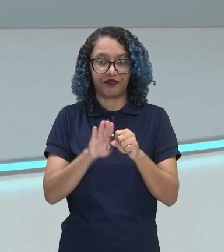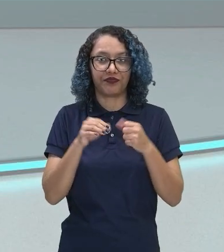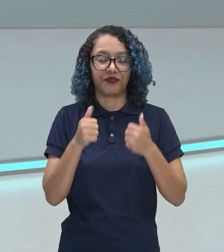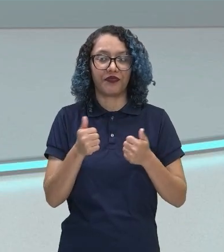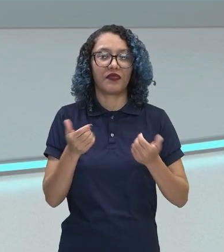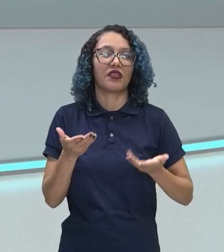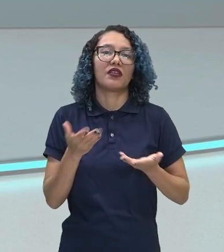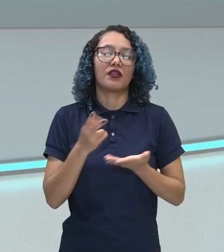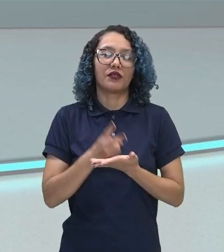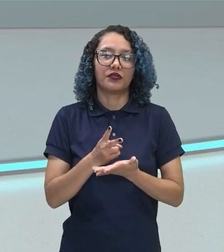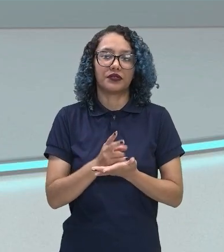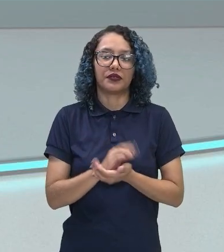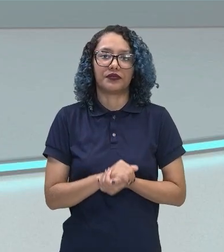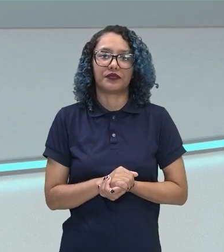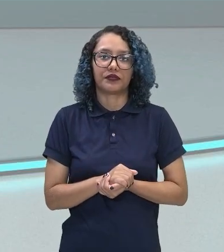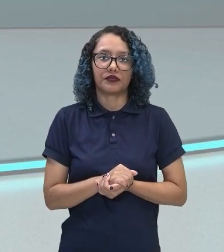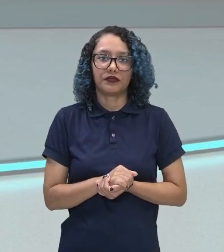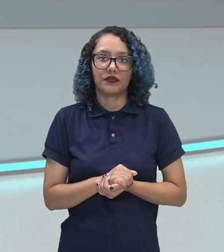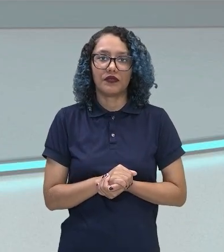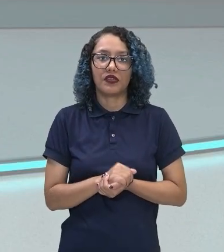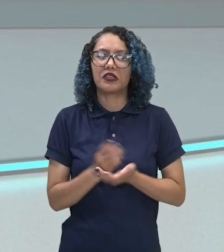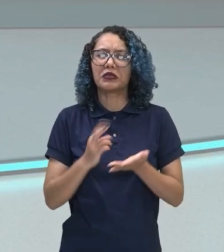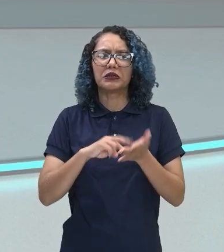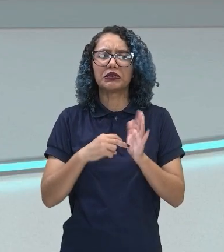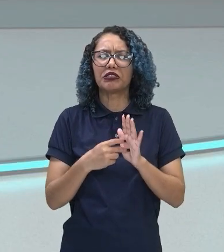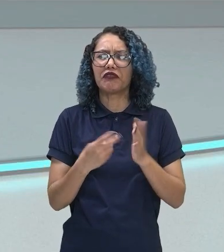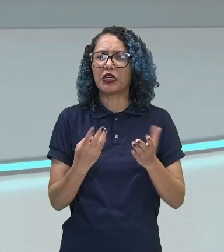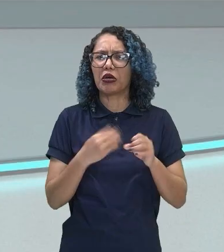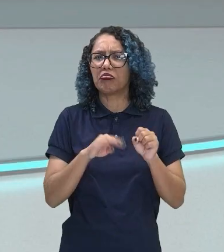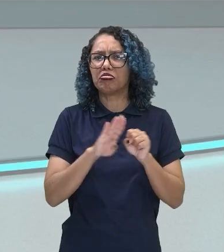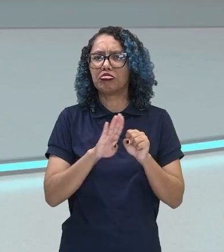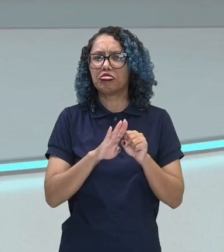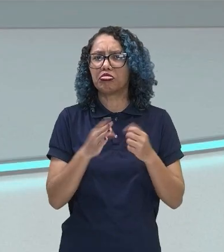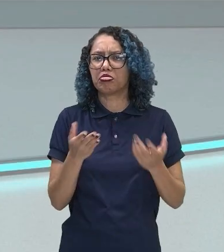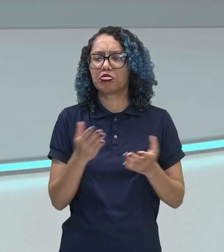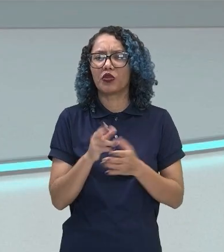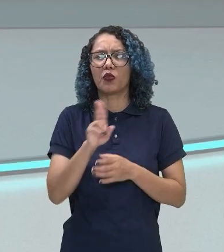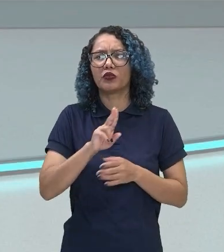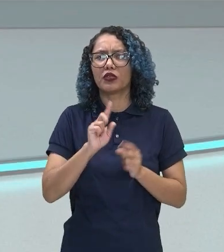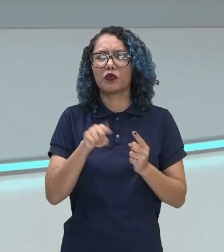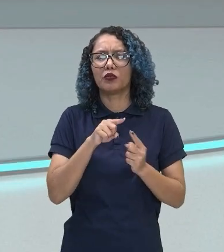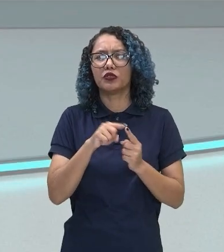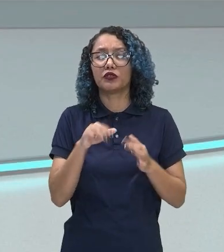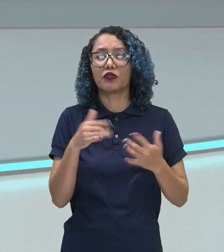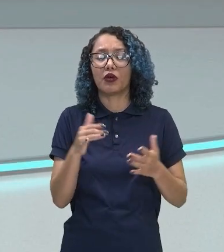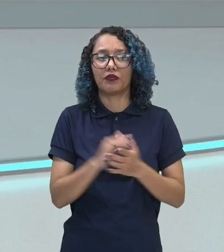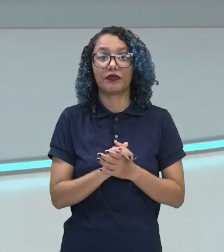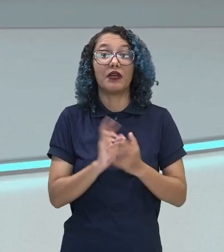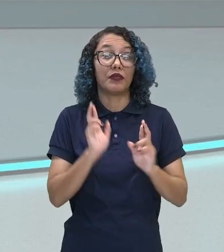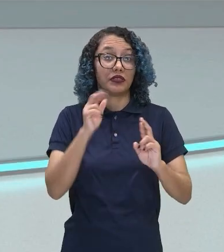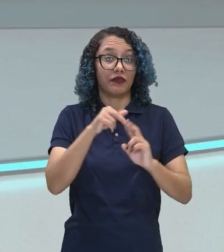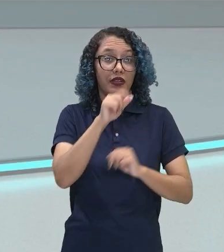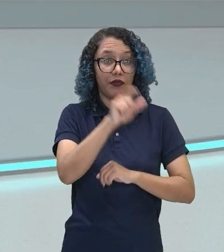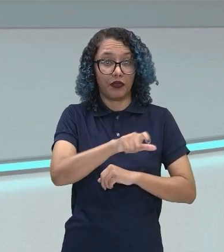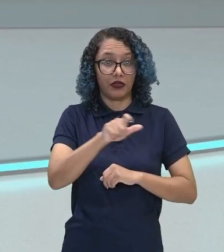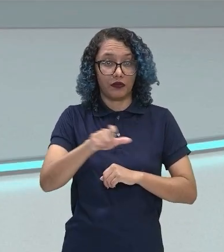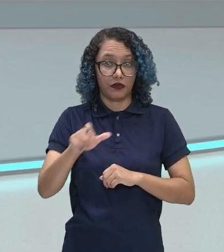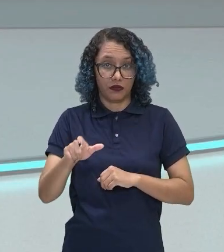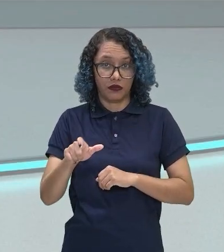noun, substantivo, o que que é? Vamos ver, nós utilizamos para quê então? Olha só, pessoas, gente. Se